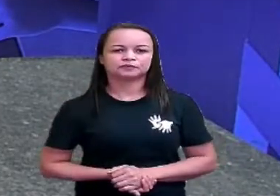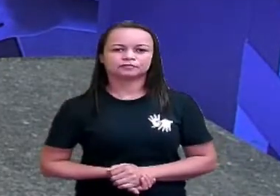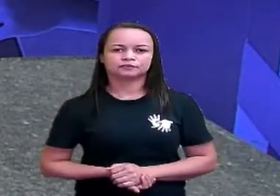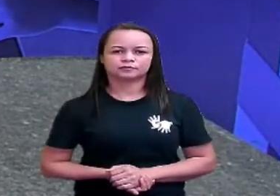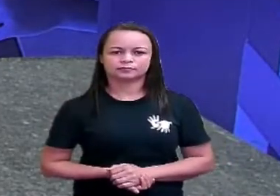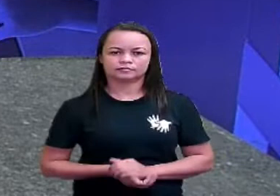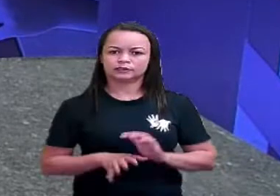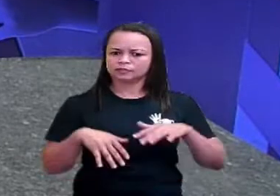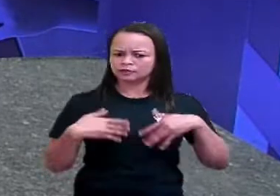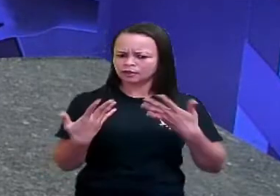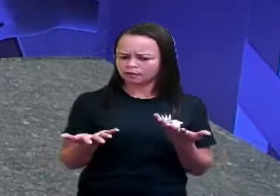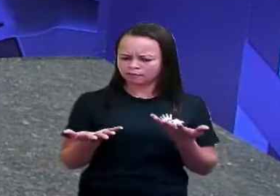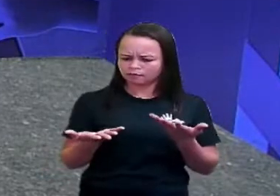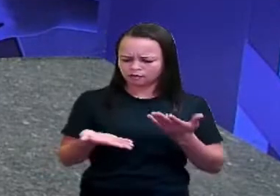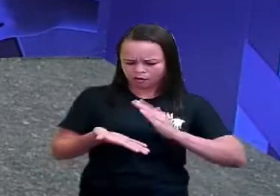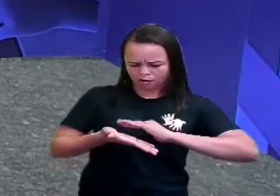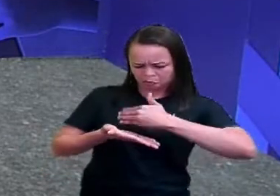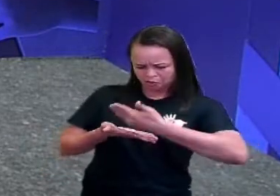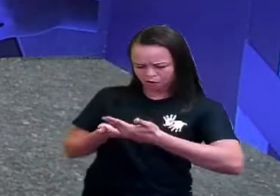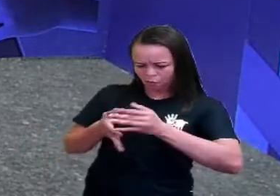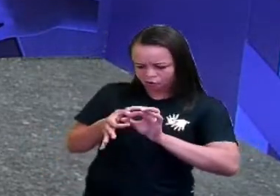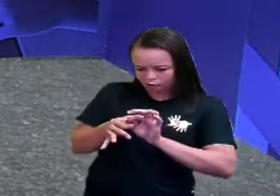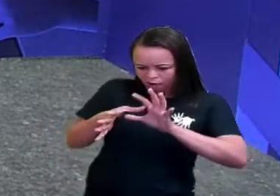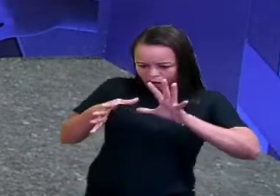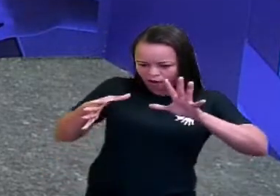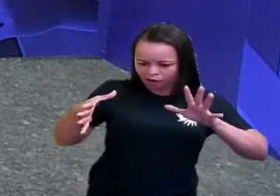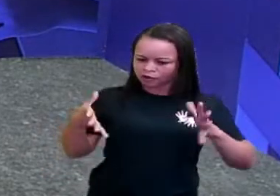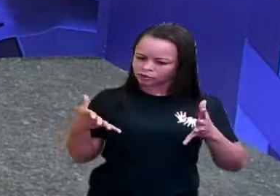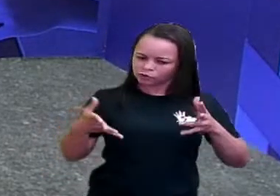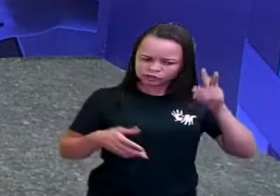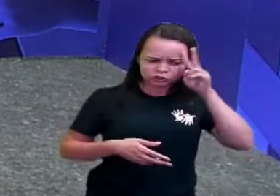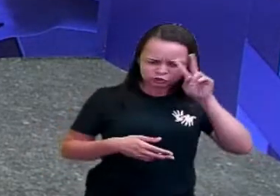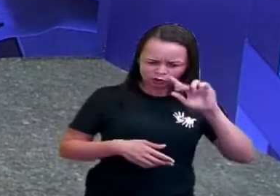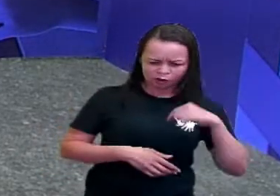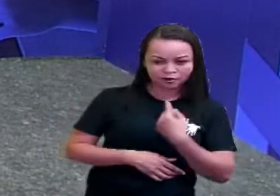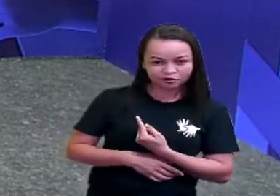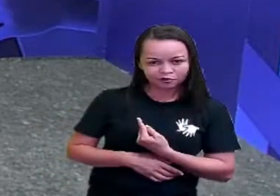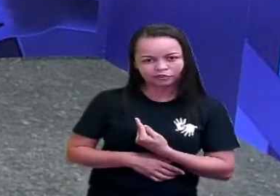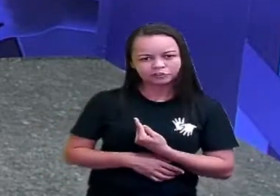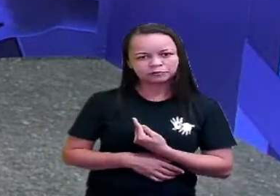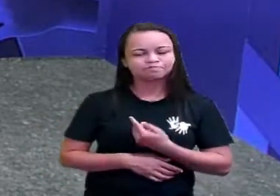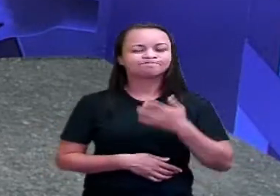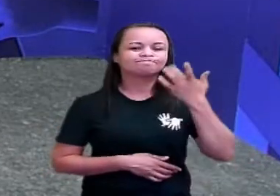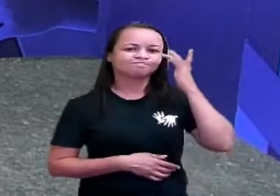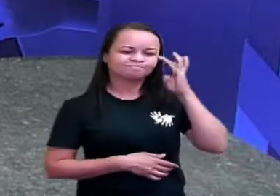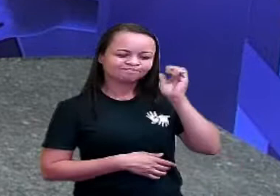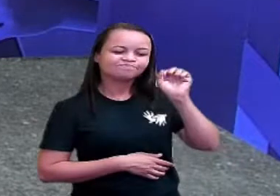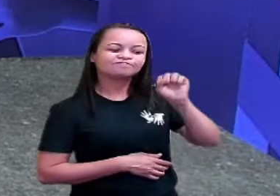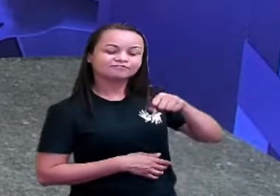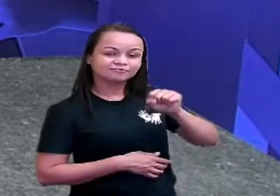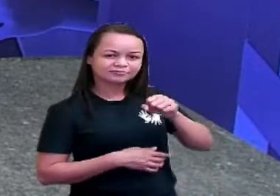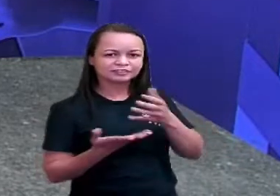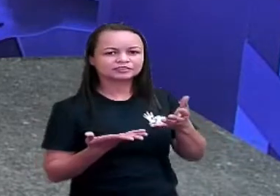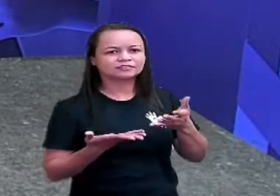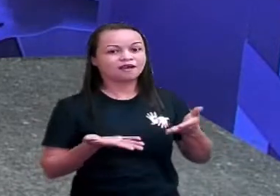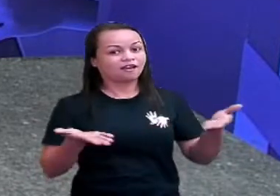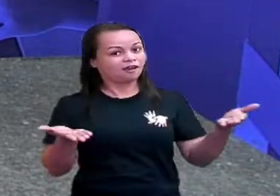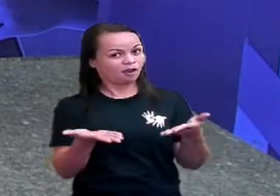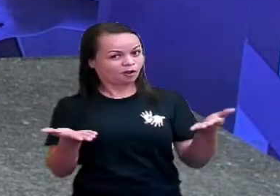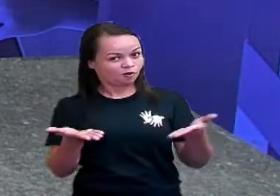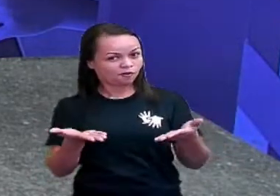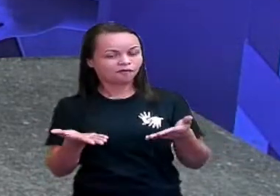Será que o baú liberou alguma história pra gente? Eu acho que sim, porque agora